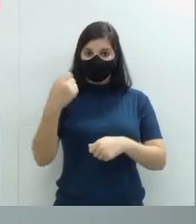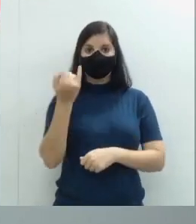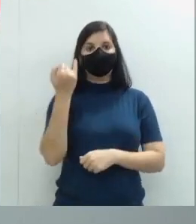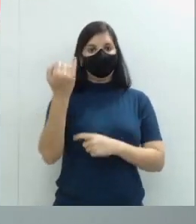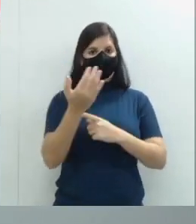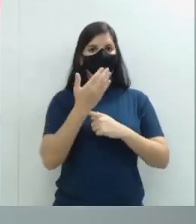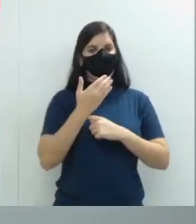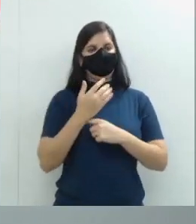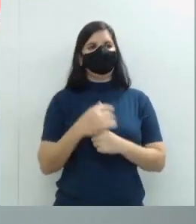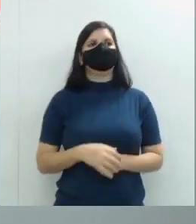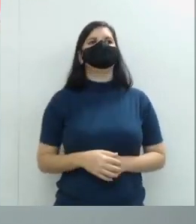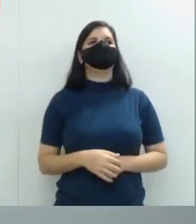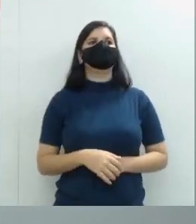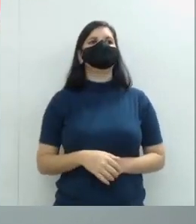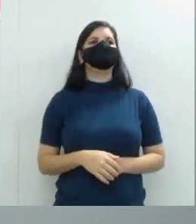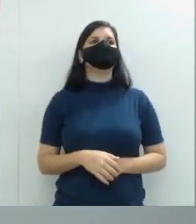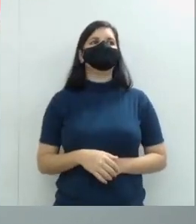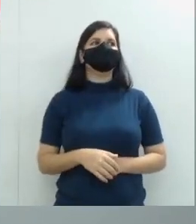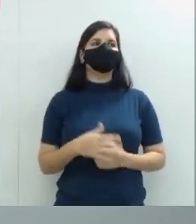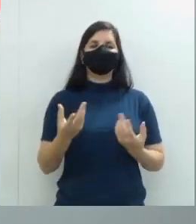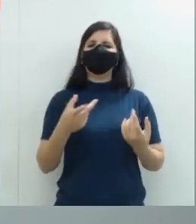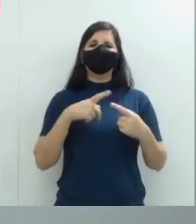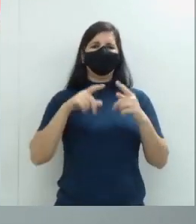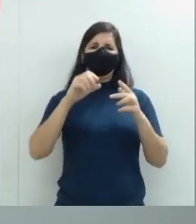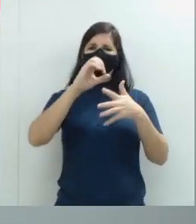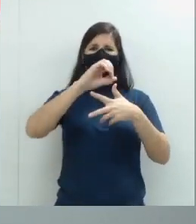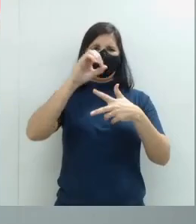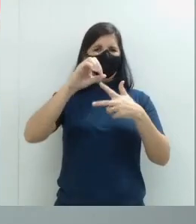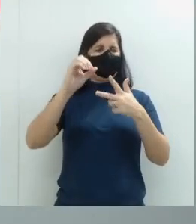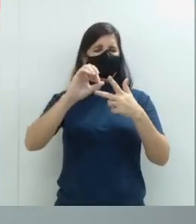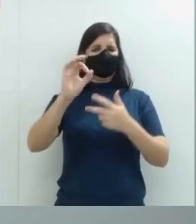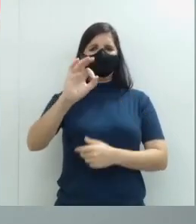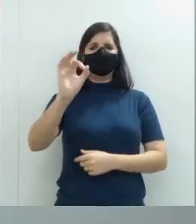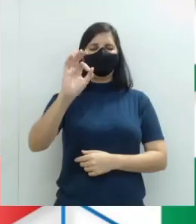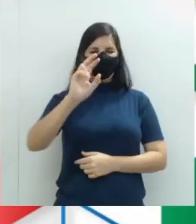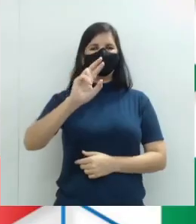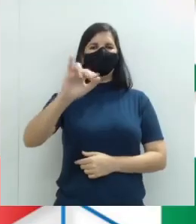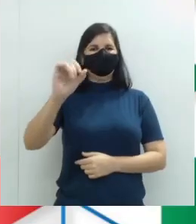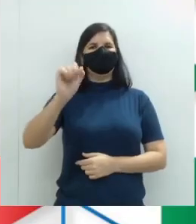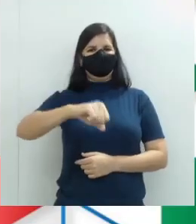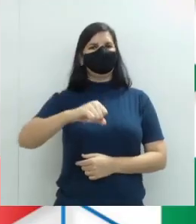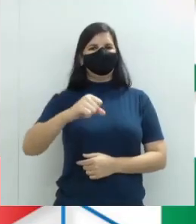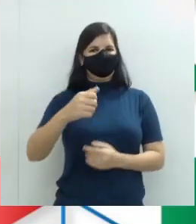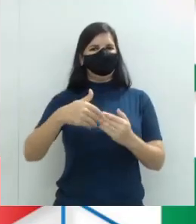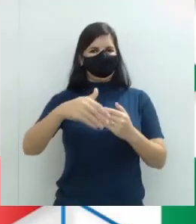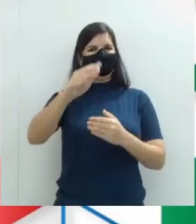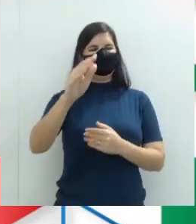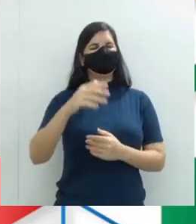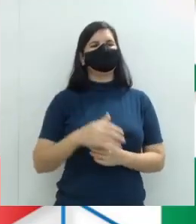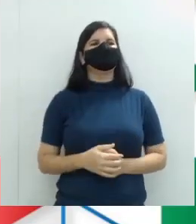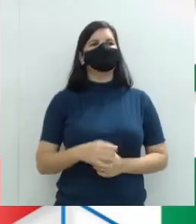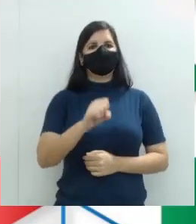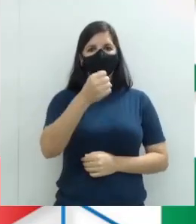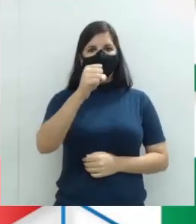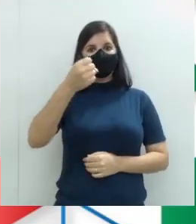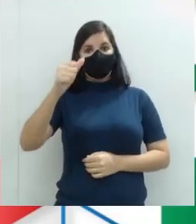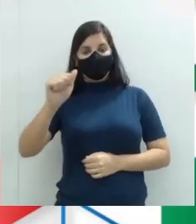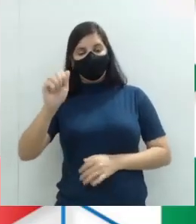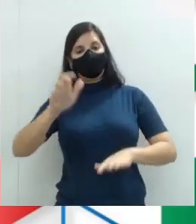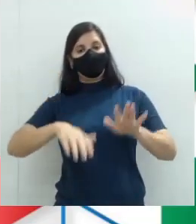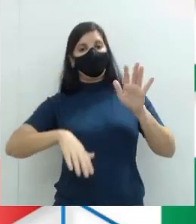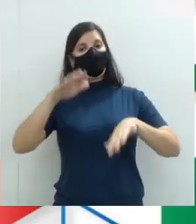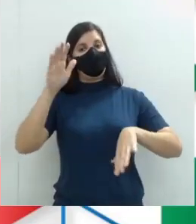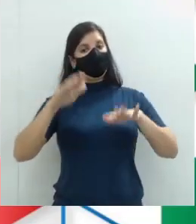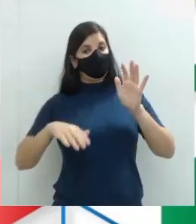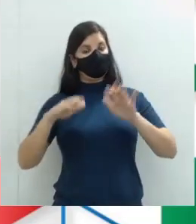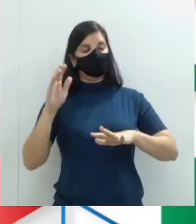Se liga aí. Ah, professor, mas isso não vai cair no Enem. Vai sim, se prepara. E no SSA? Talvez. Então se